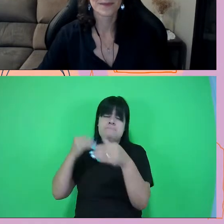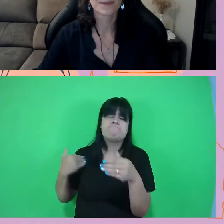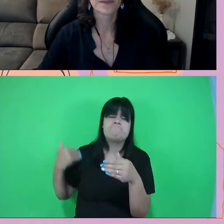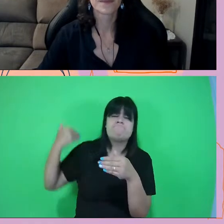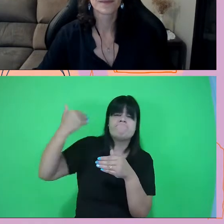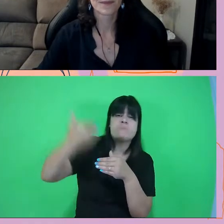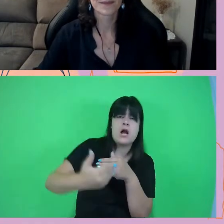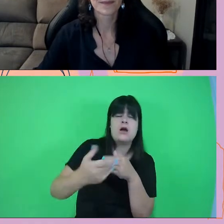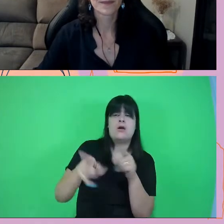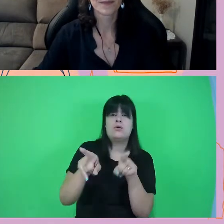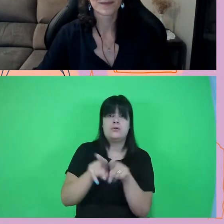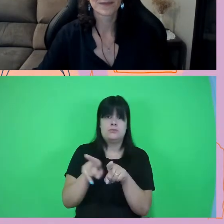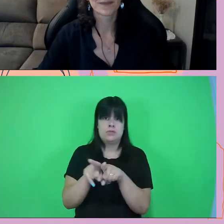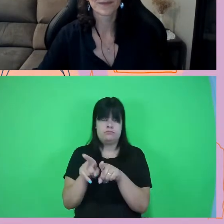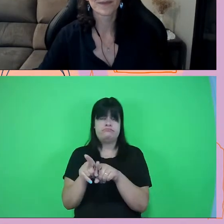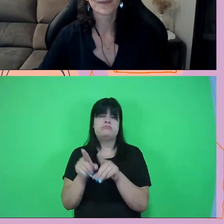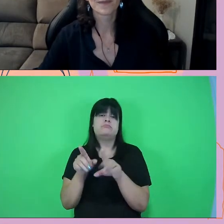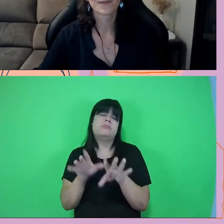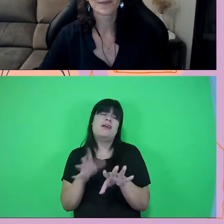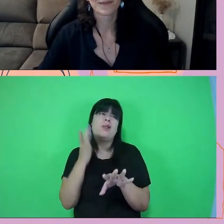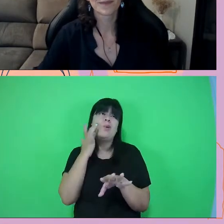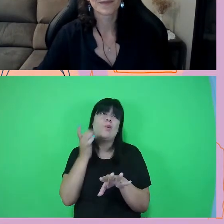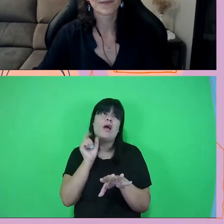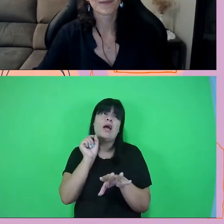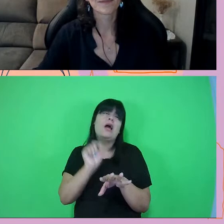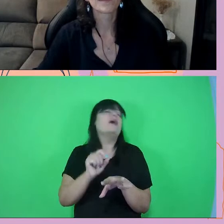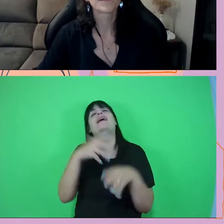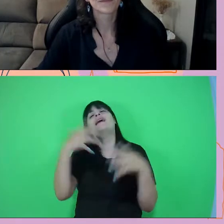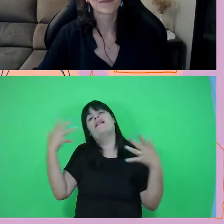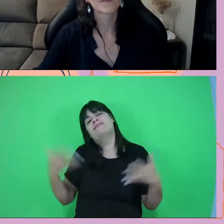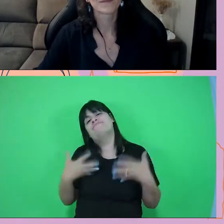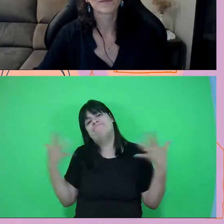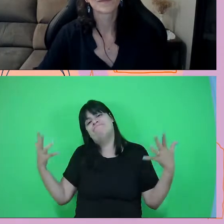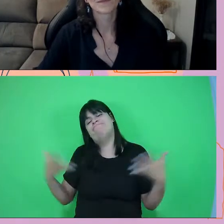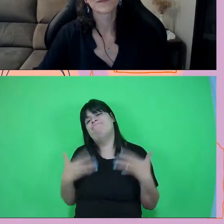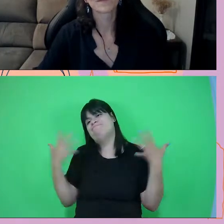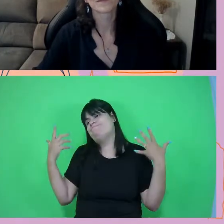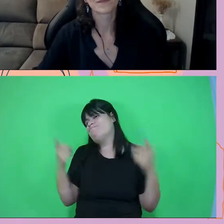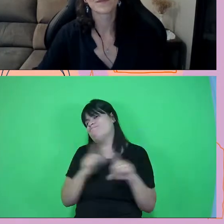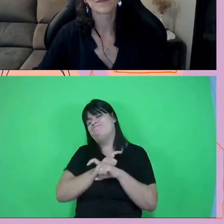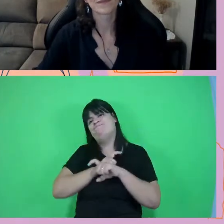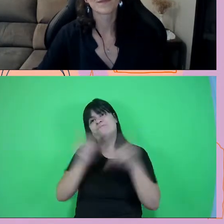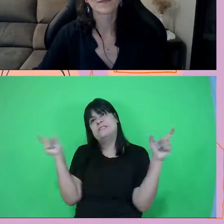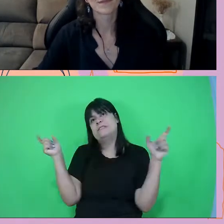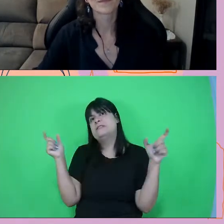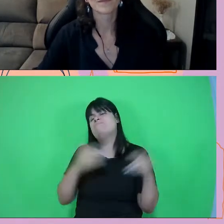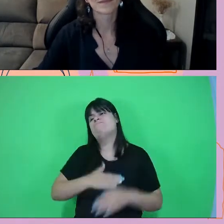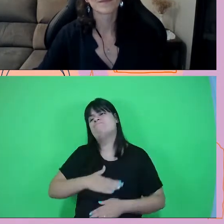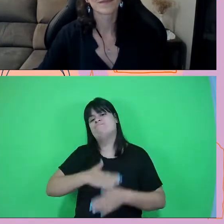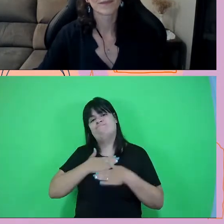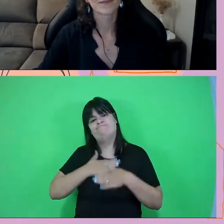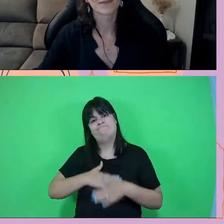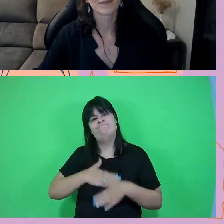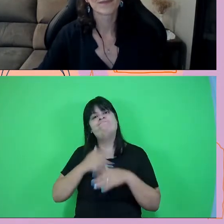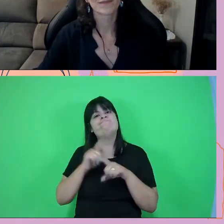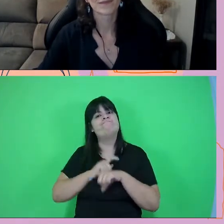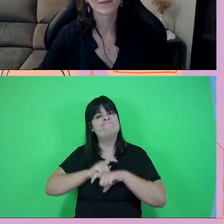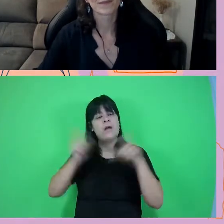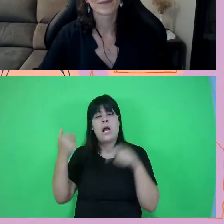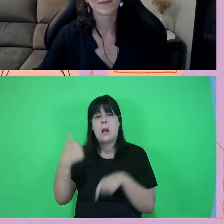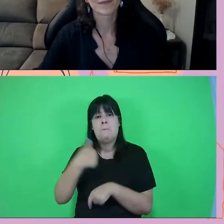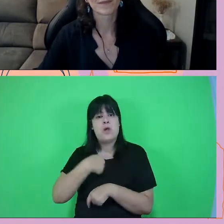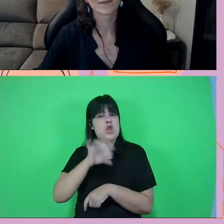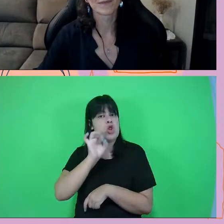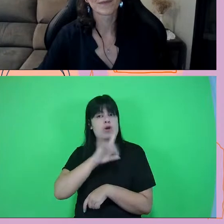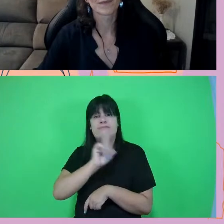E eu acho que isso aí é uma alegria enorme, é uma alegria enorme, uma satisfação enorme, não só para mim, mas para